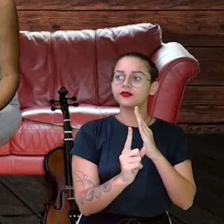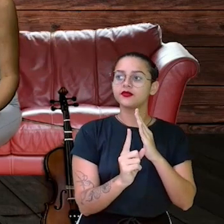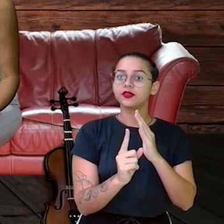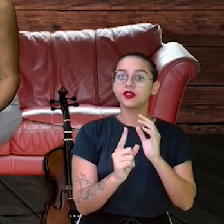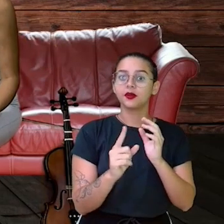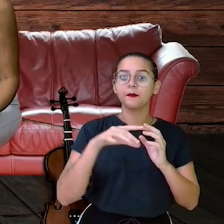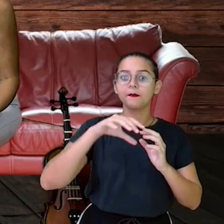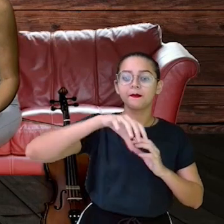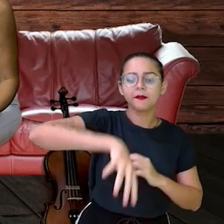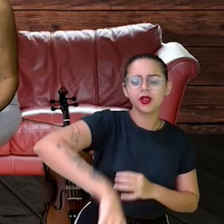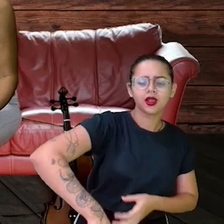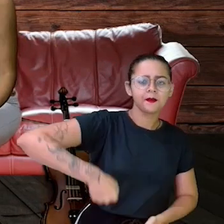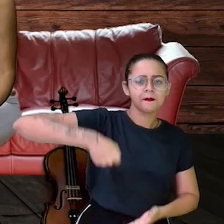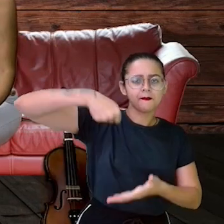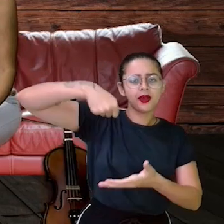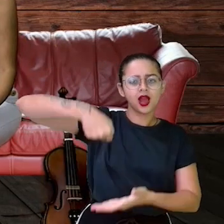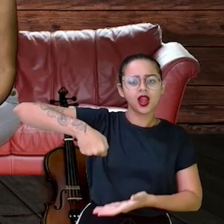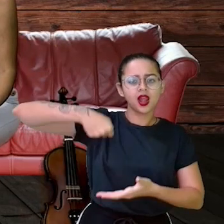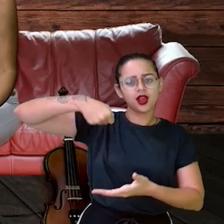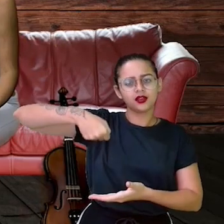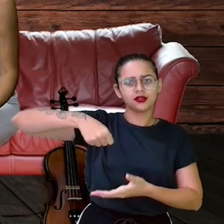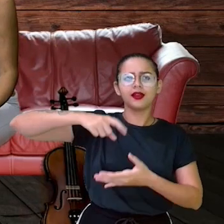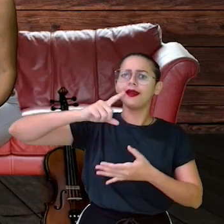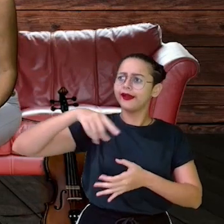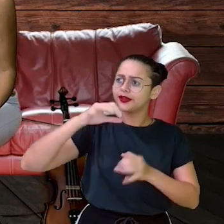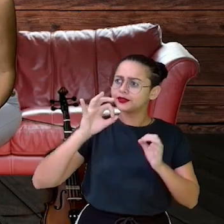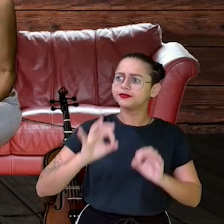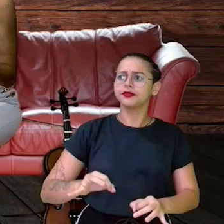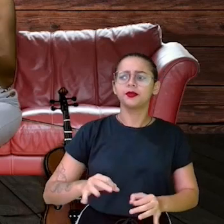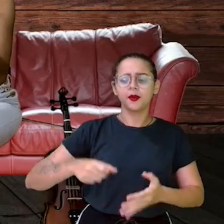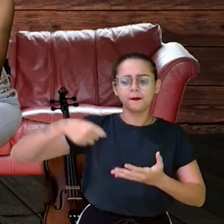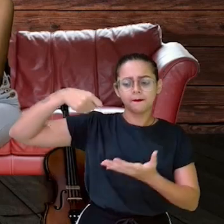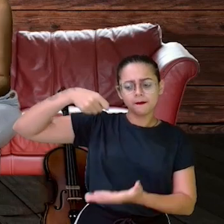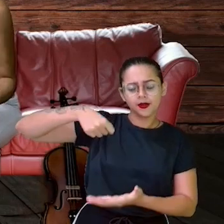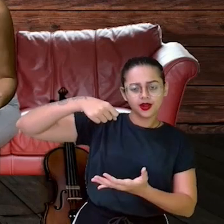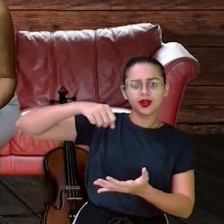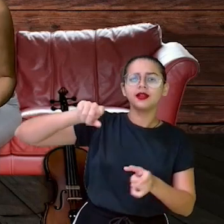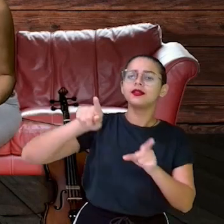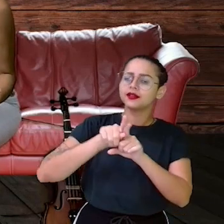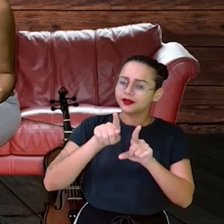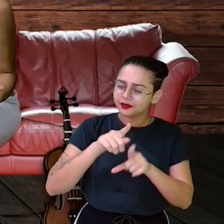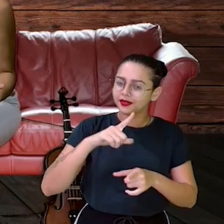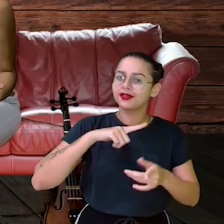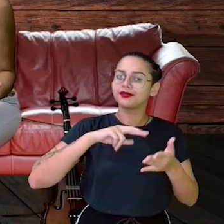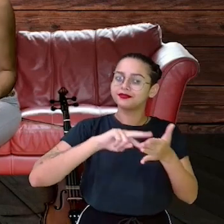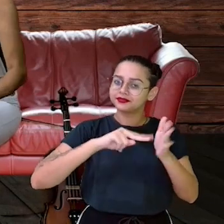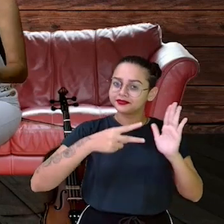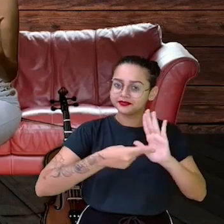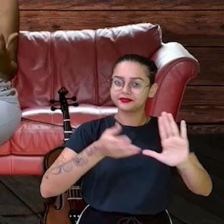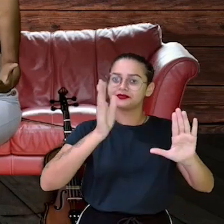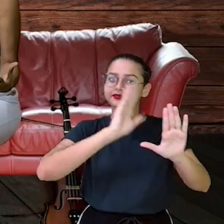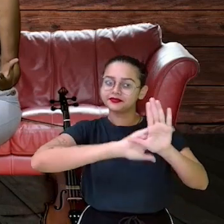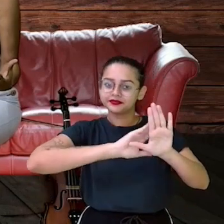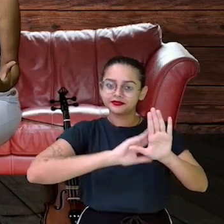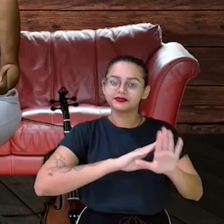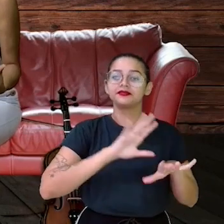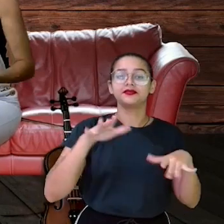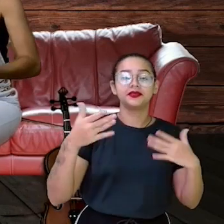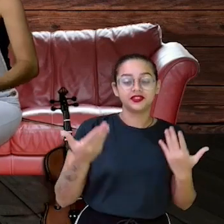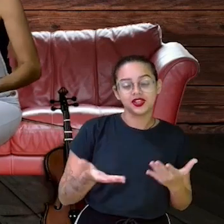carregando malas. Isso mesmo. Essas malas, elas também têm um significado. Eles acreditam